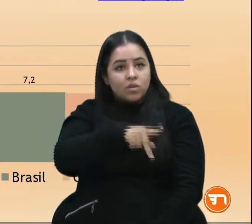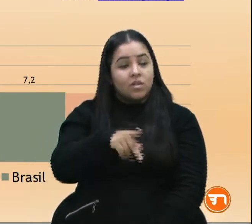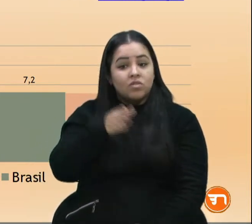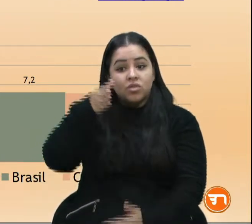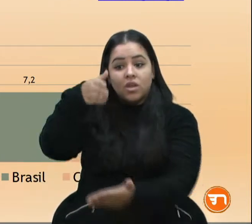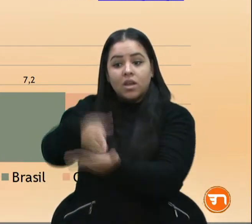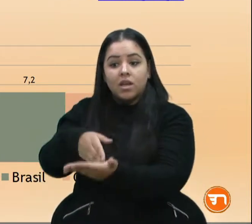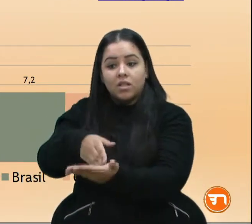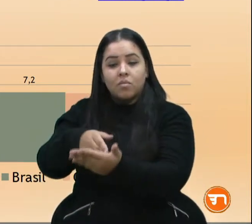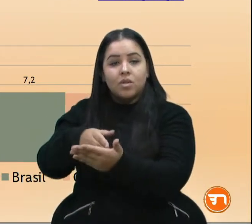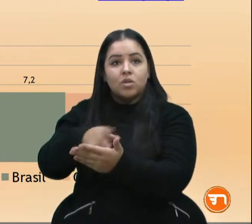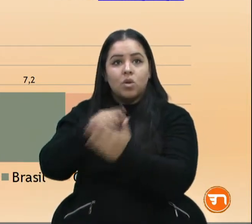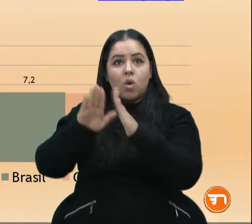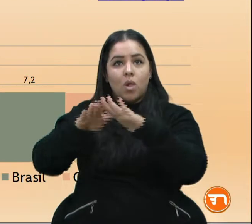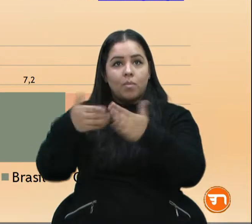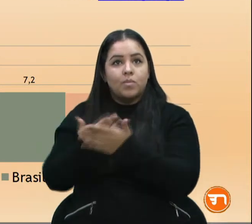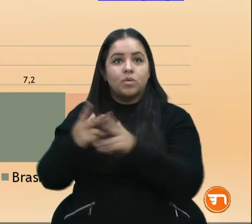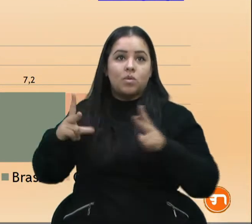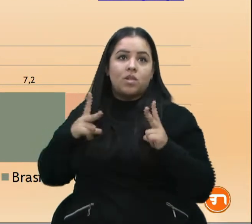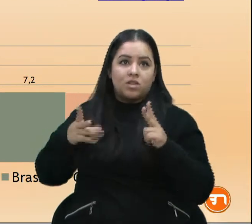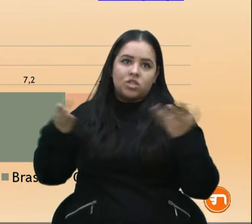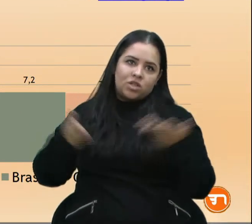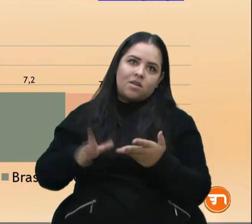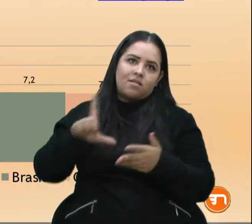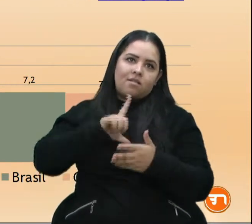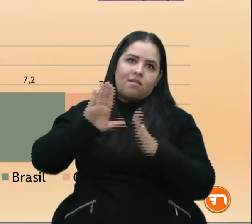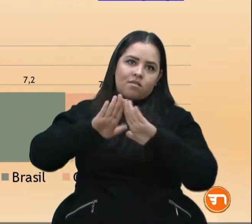e a iniciativa privada, que já tem colégios